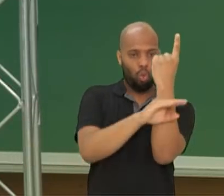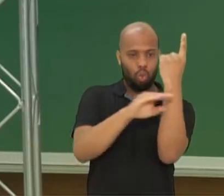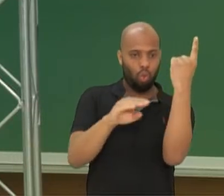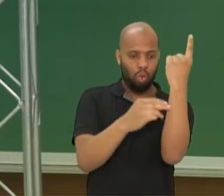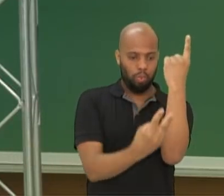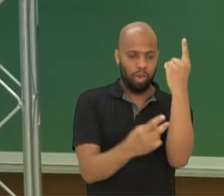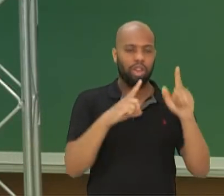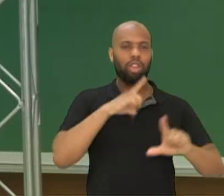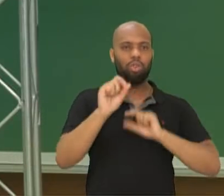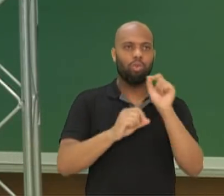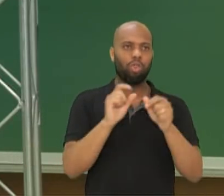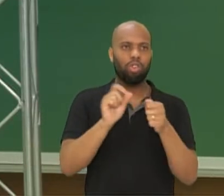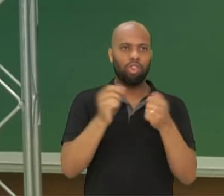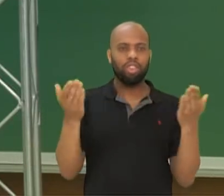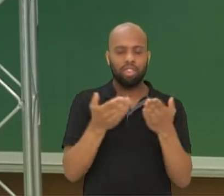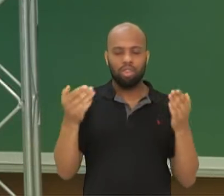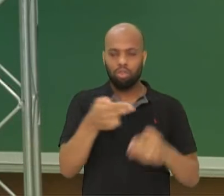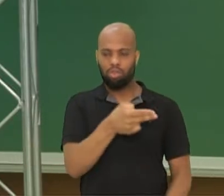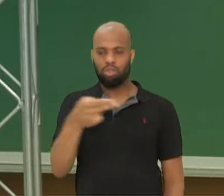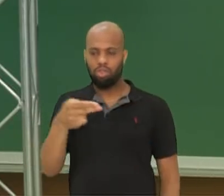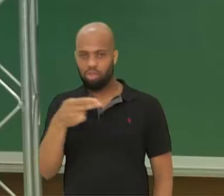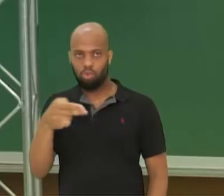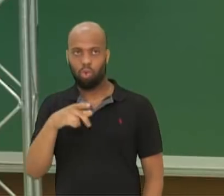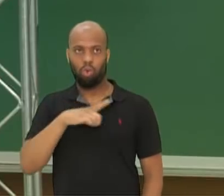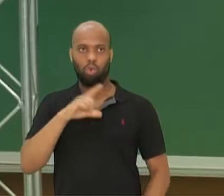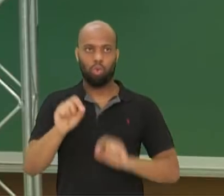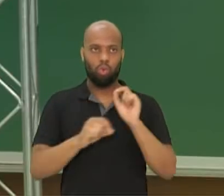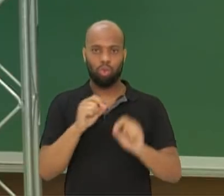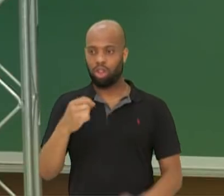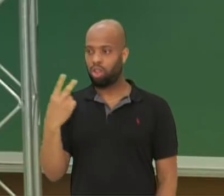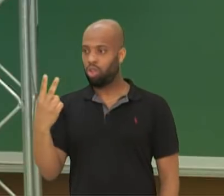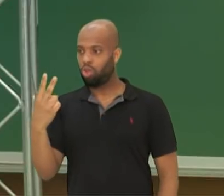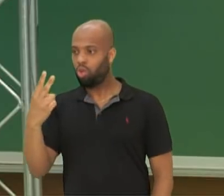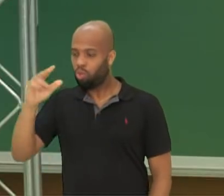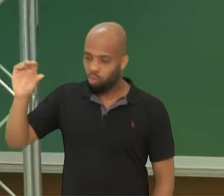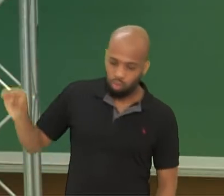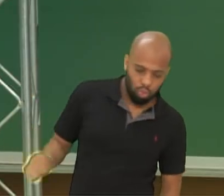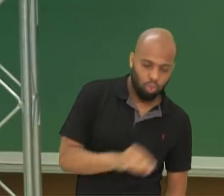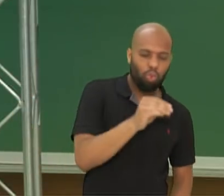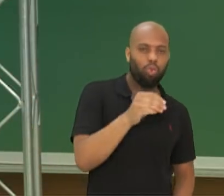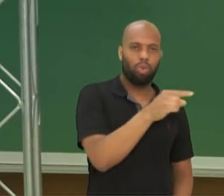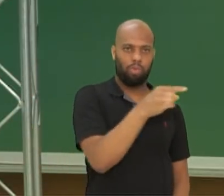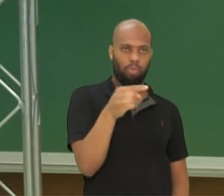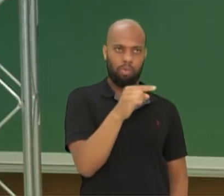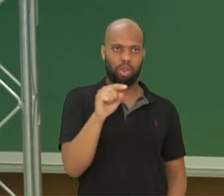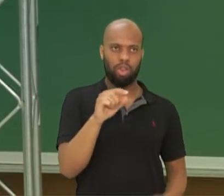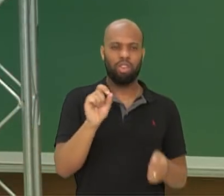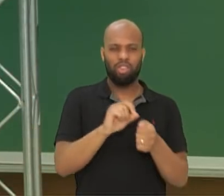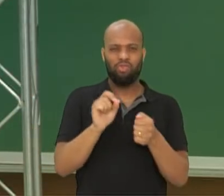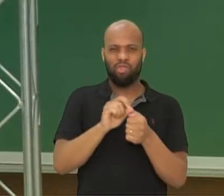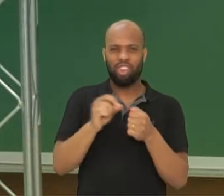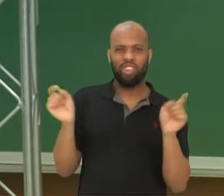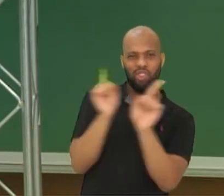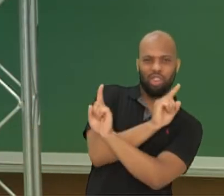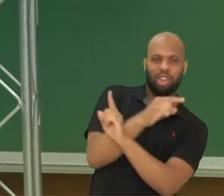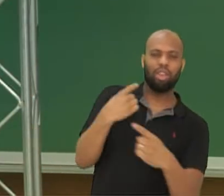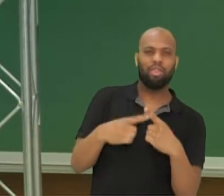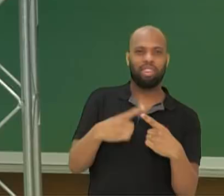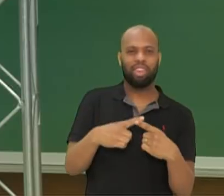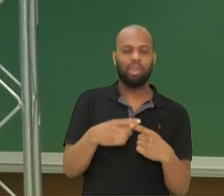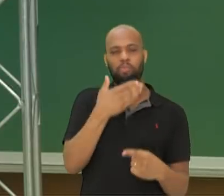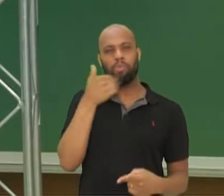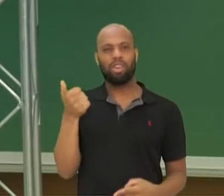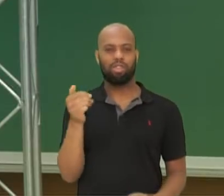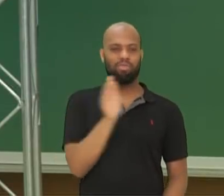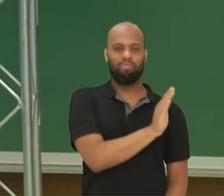2, passa o 2 subtraindo, aí você pode só espelhar a equação para não ficar com uma incógnita do lado